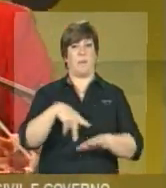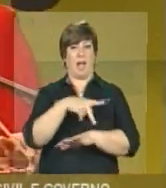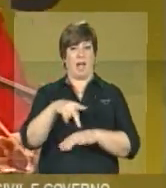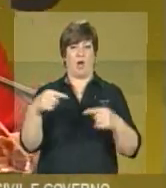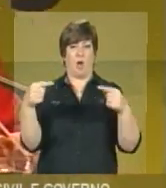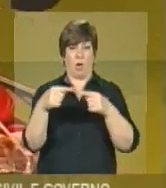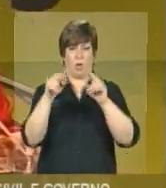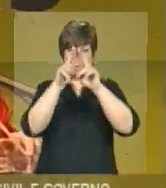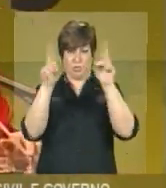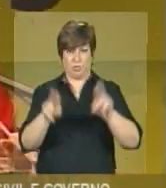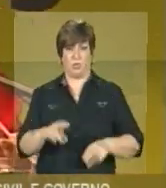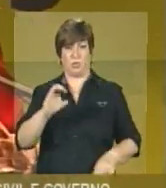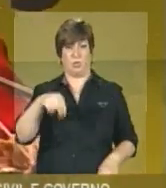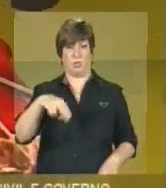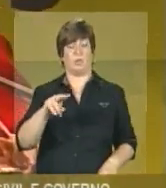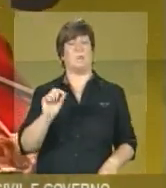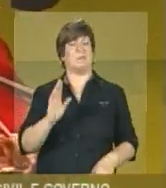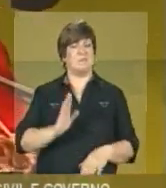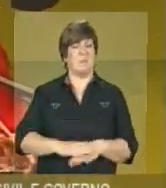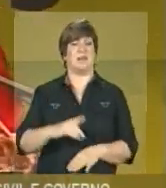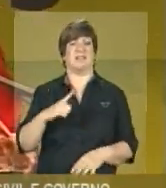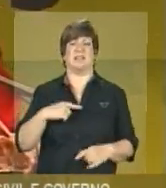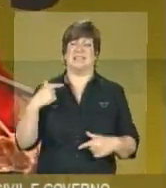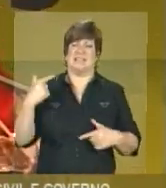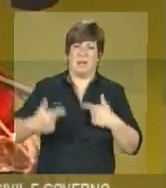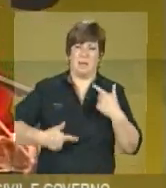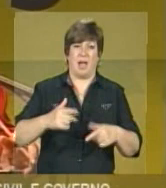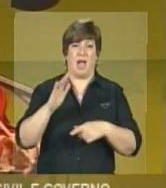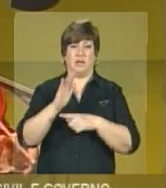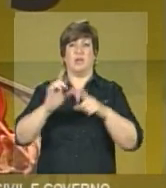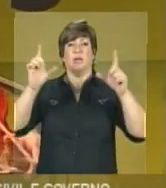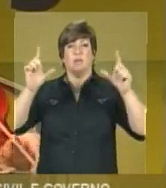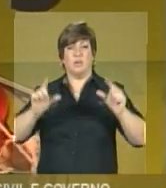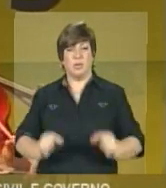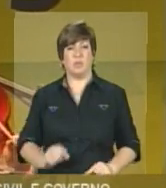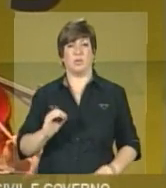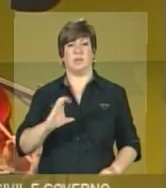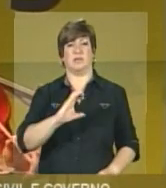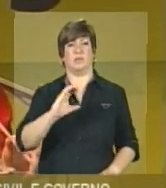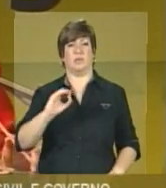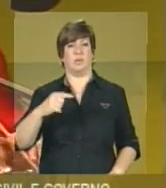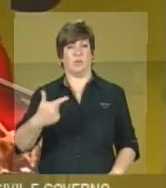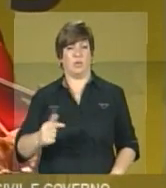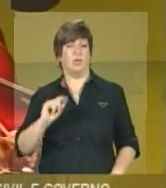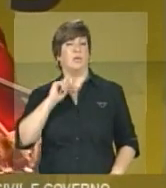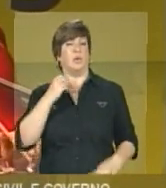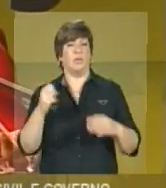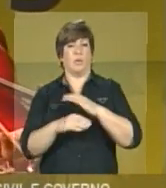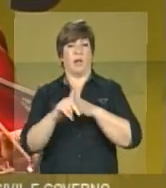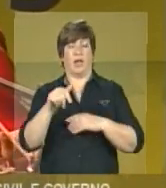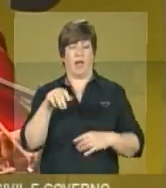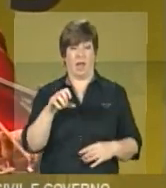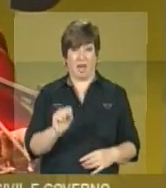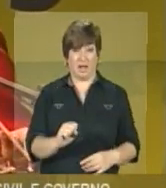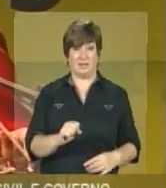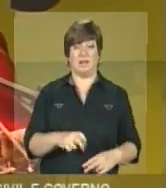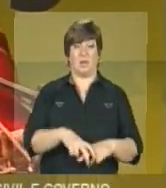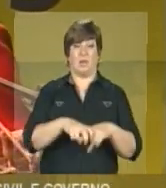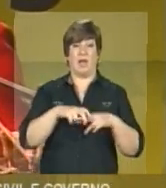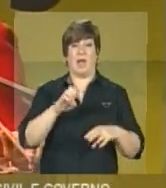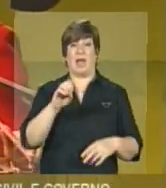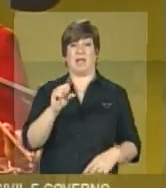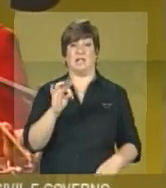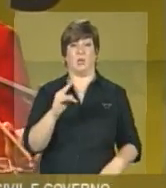Nações Unidas, mais tem feito pela redução das emissões de gás de efeito